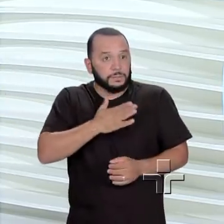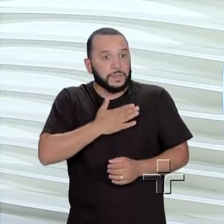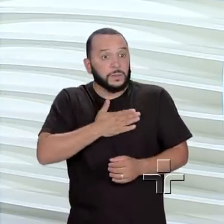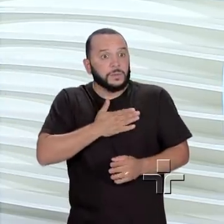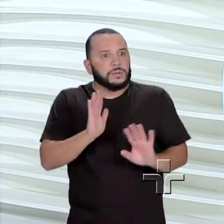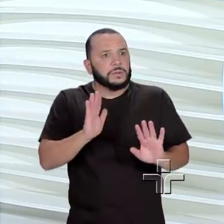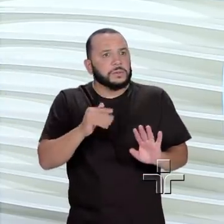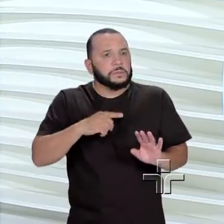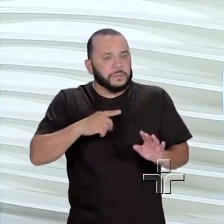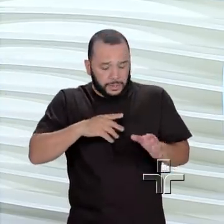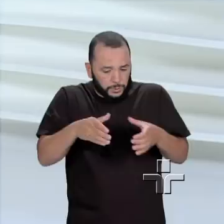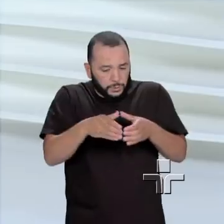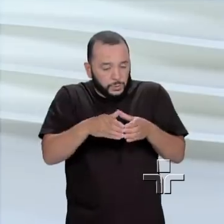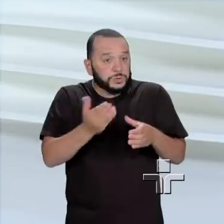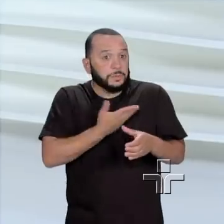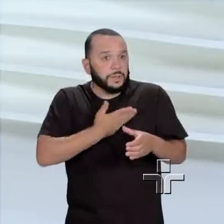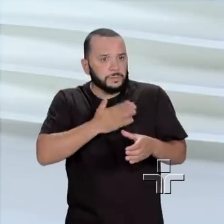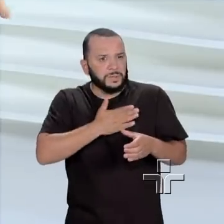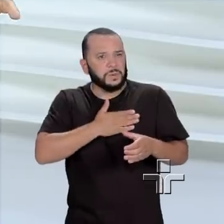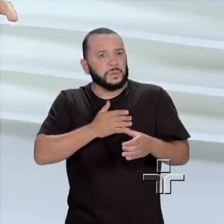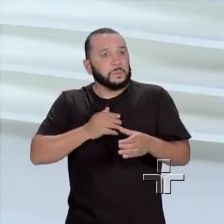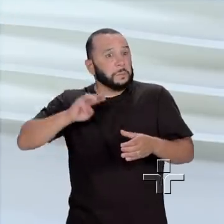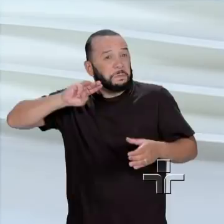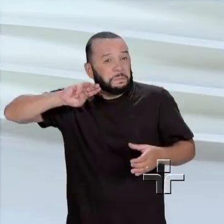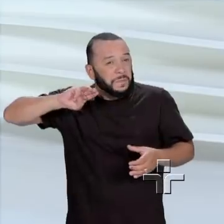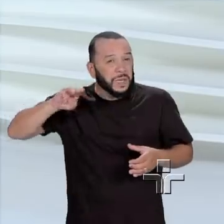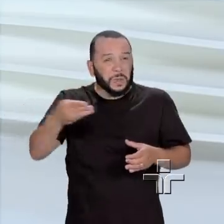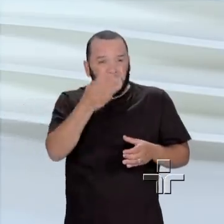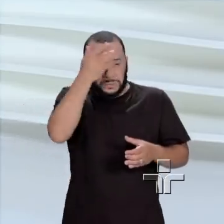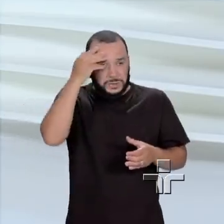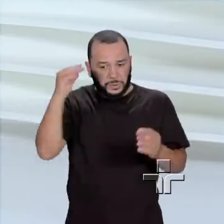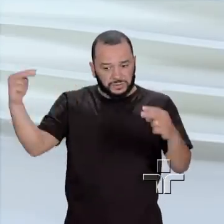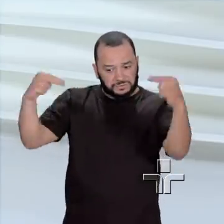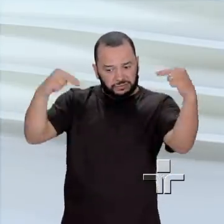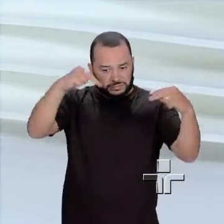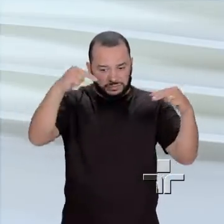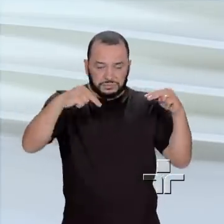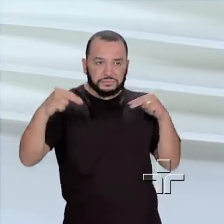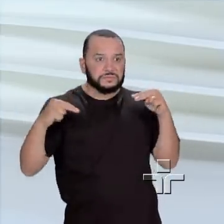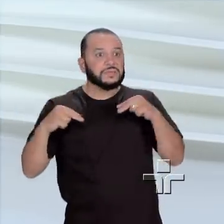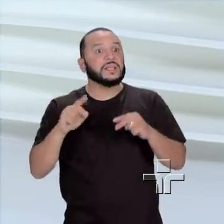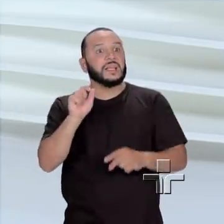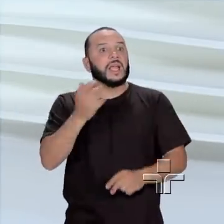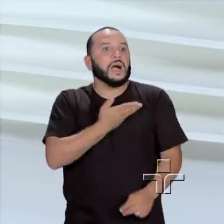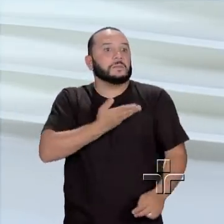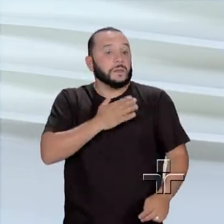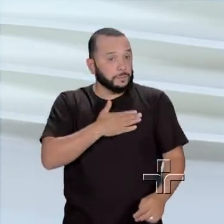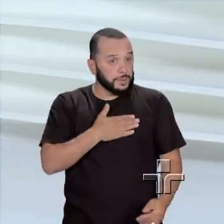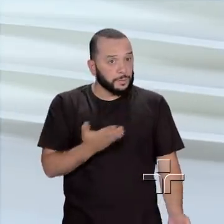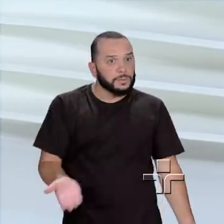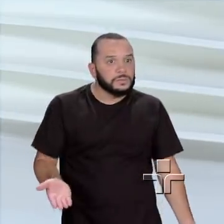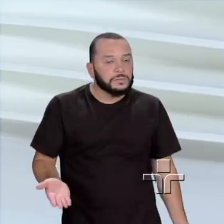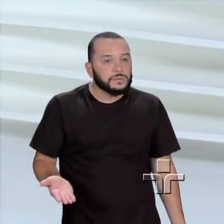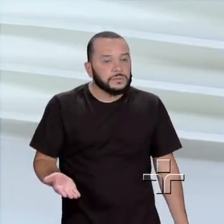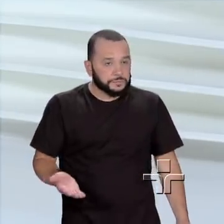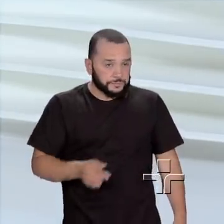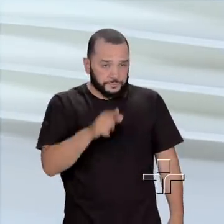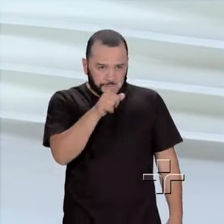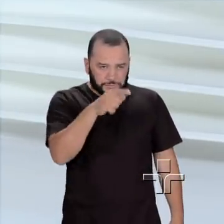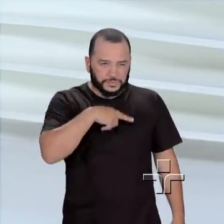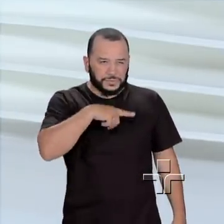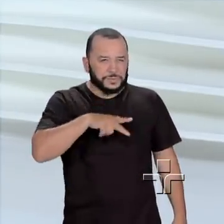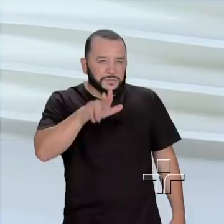pessoas, dezenas de milhões de pessoas. Uma parte desses usos de sistemas